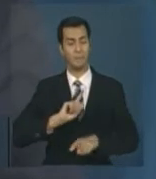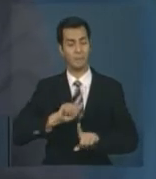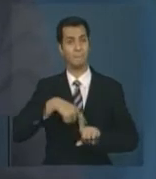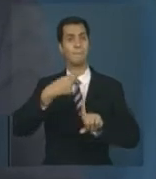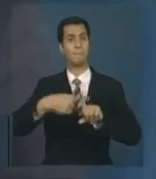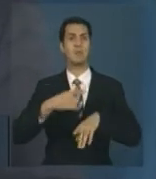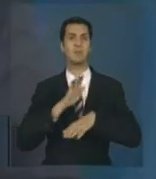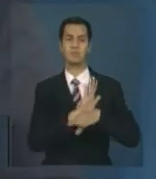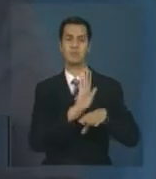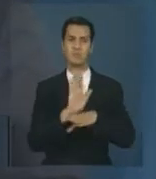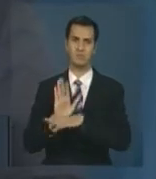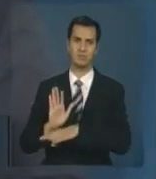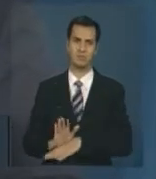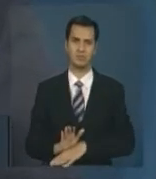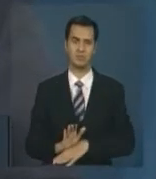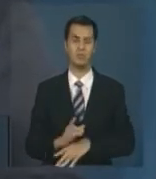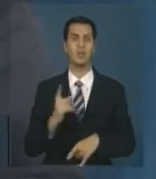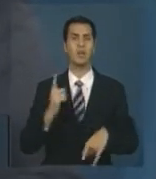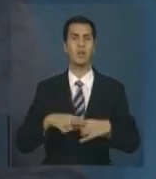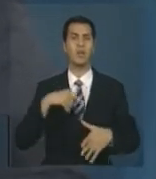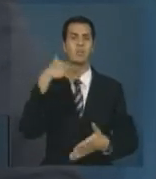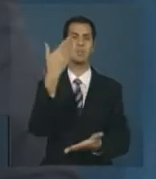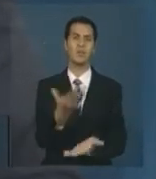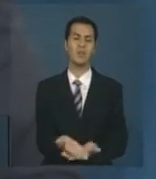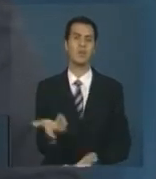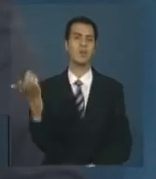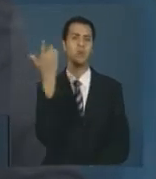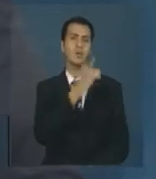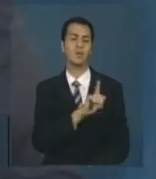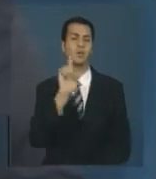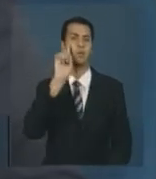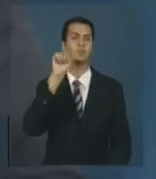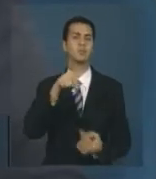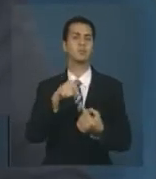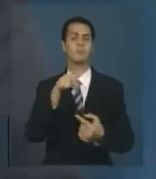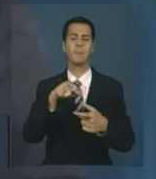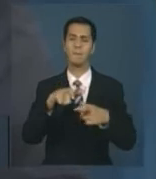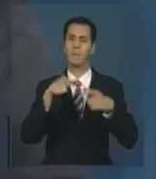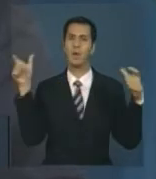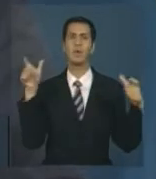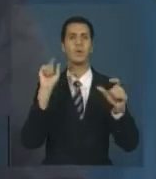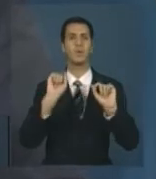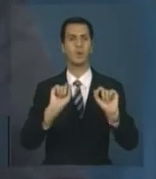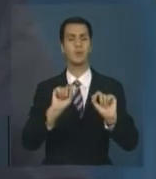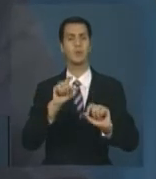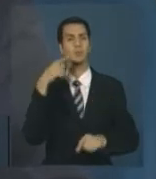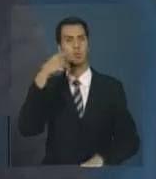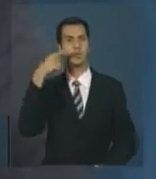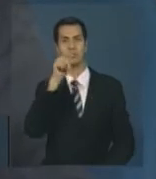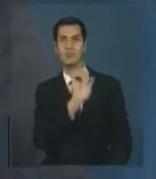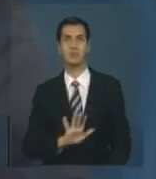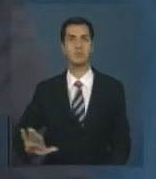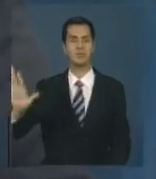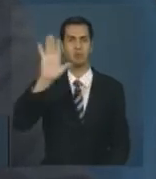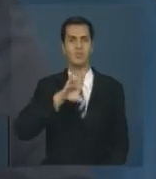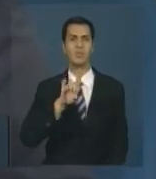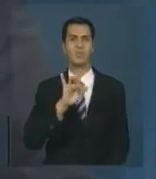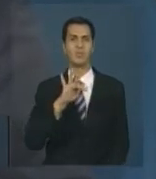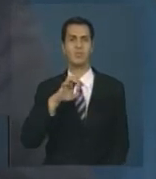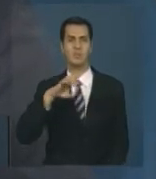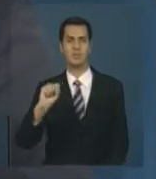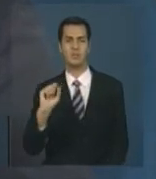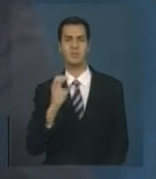para podermos alcançar aquilo que é o objetivo maior de uma política nacional de defesa civil: mitigar